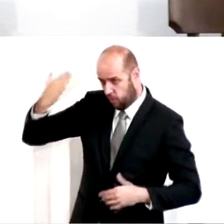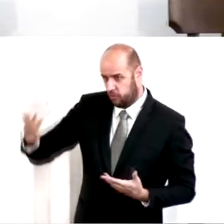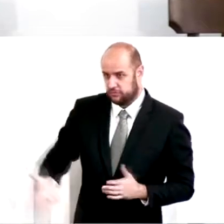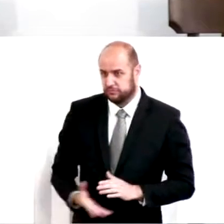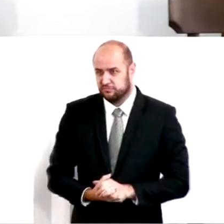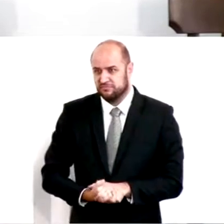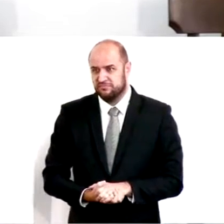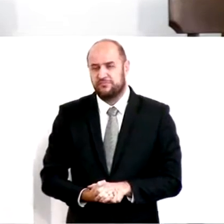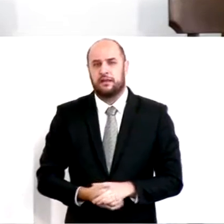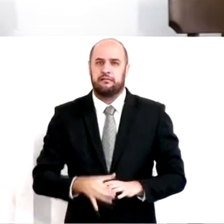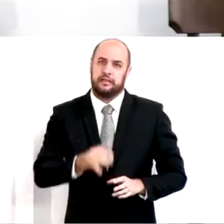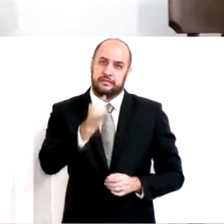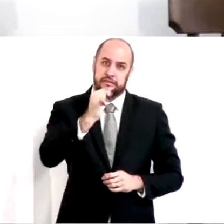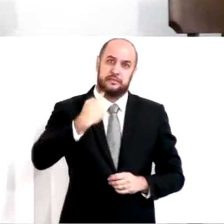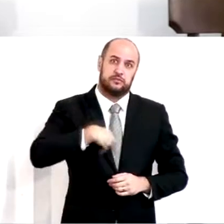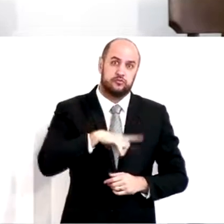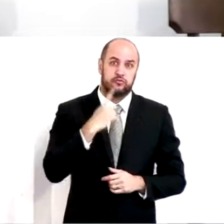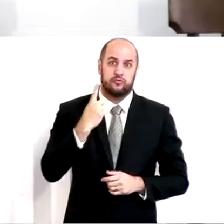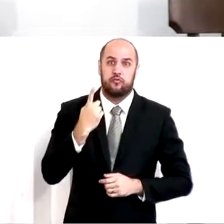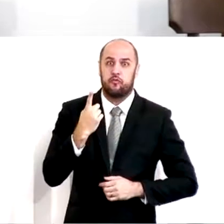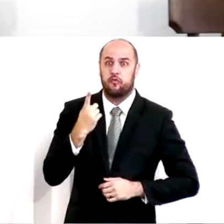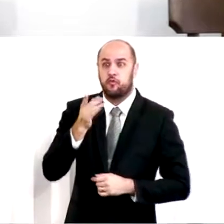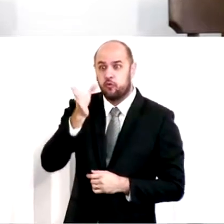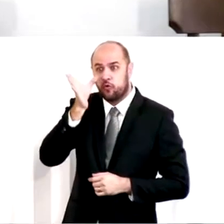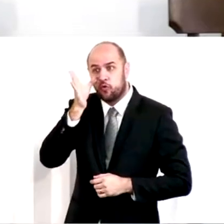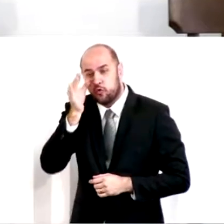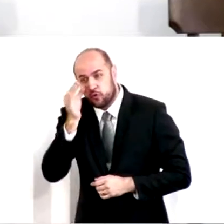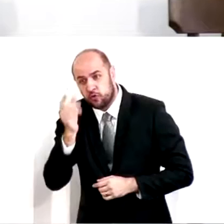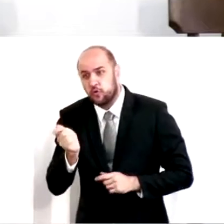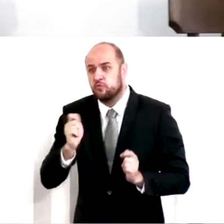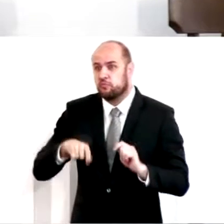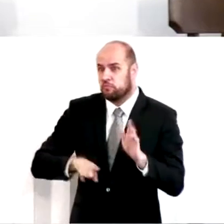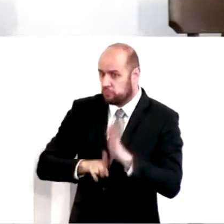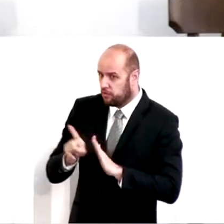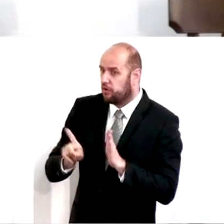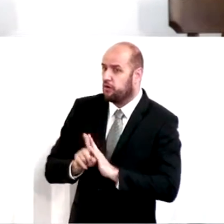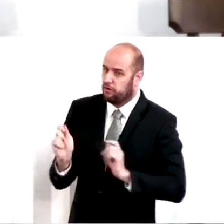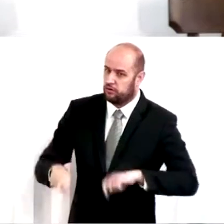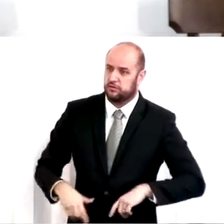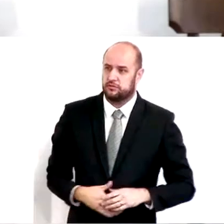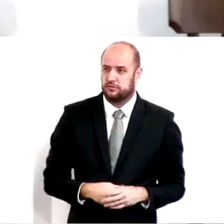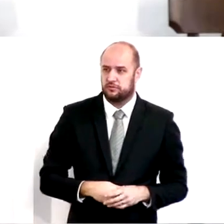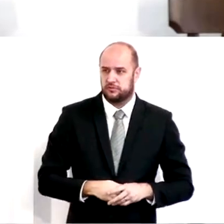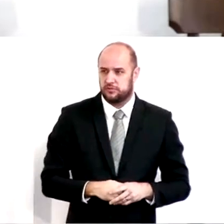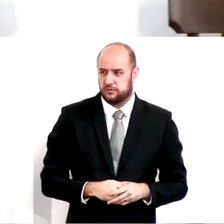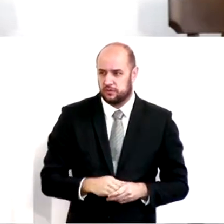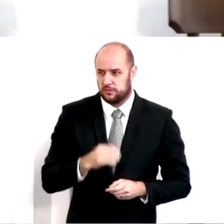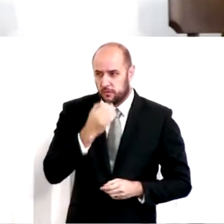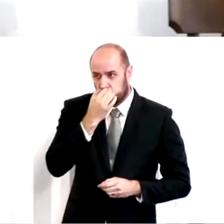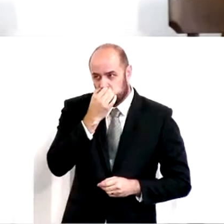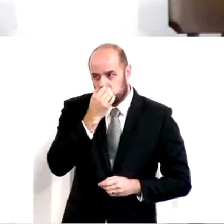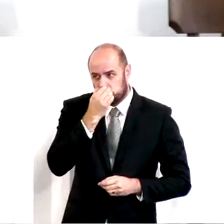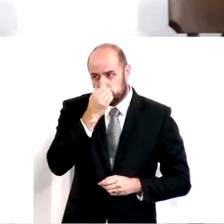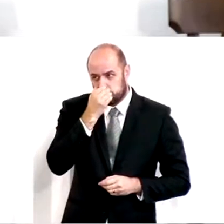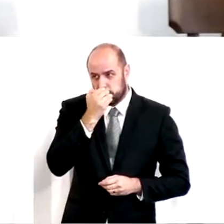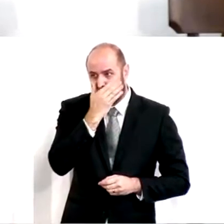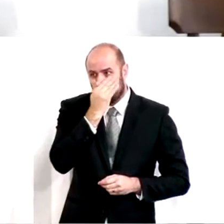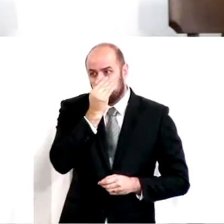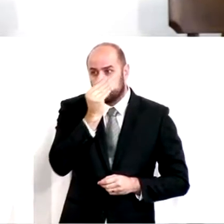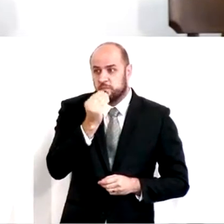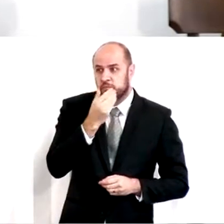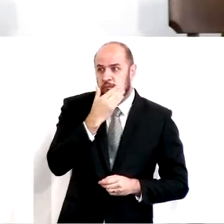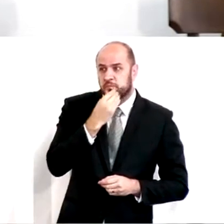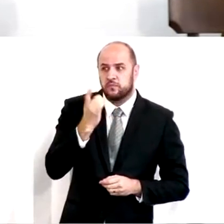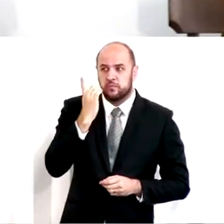curiosidade pesquise o que era o triunfo romano, mas eu sintetizo ele naquele dia. Então ele